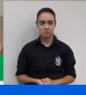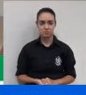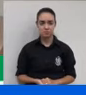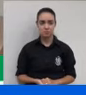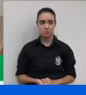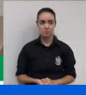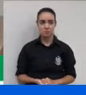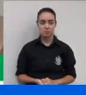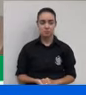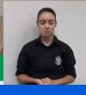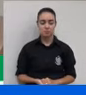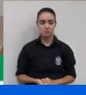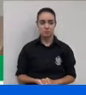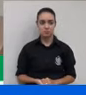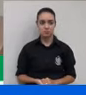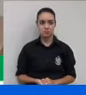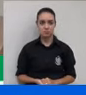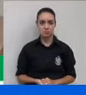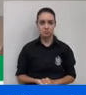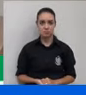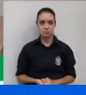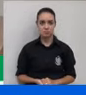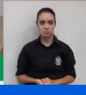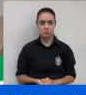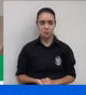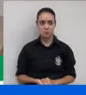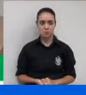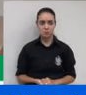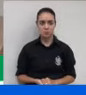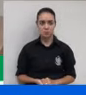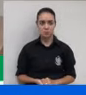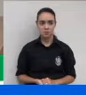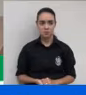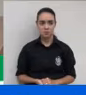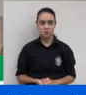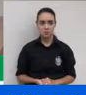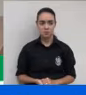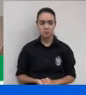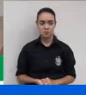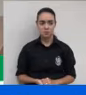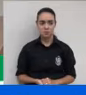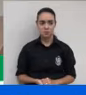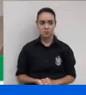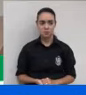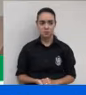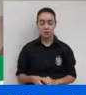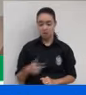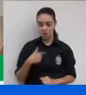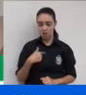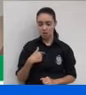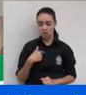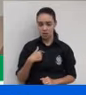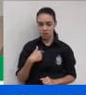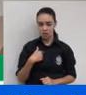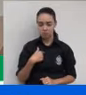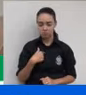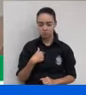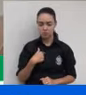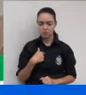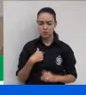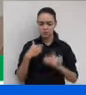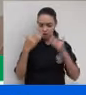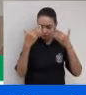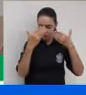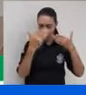pensar e eu nunca fui capacho de ninguém nem serei sou Leal é